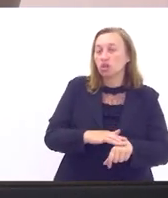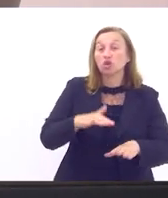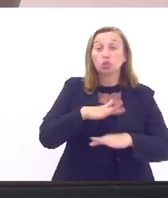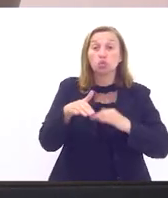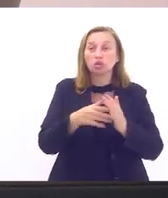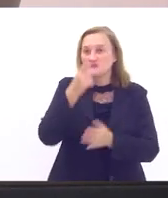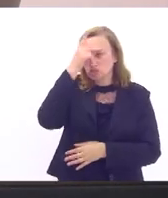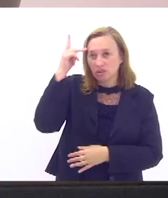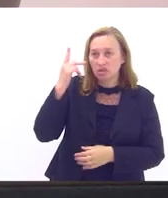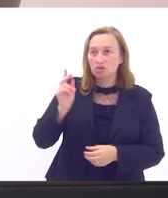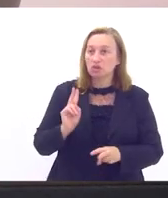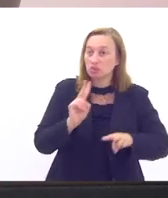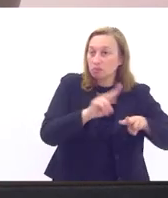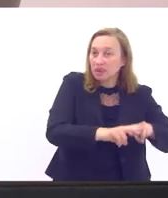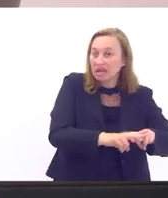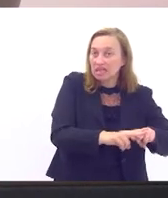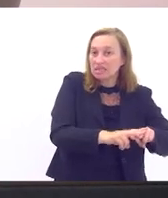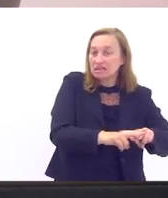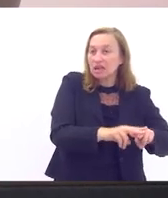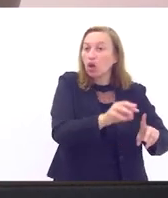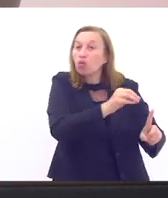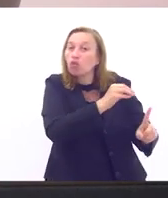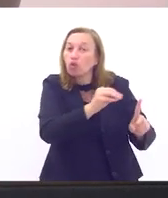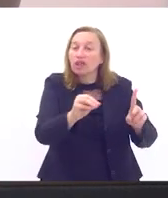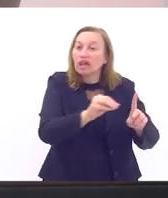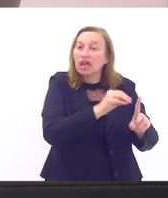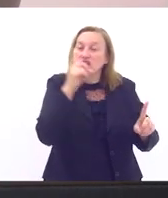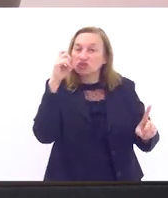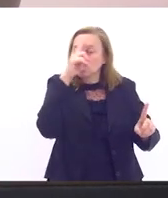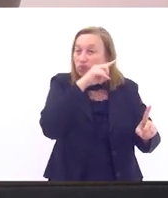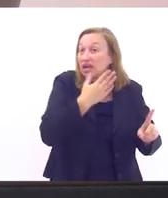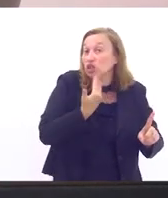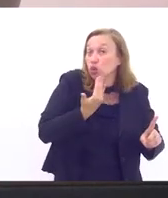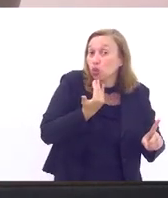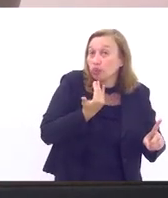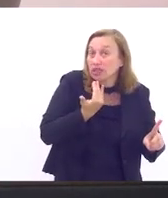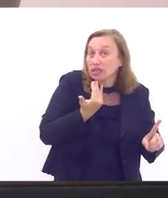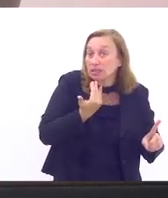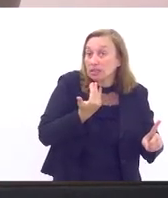pessoas privadas de liberdade são vulneráveis e têm dificuldade de alimentação